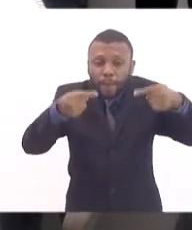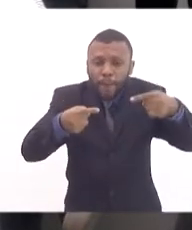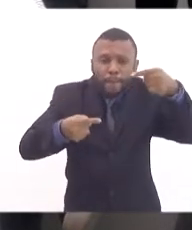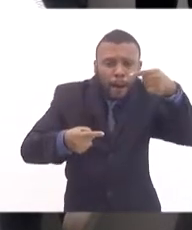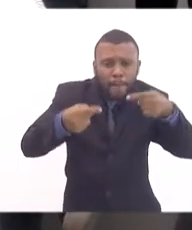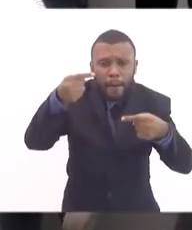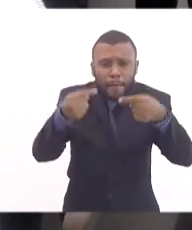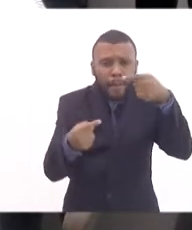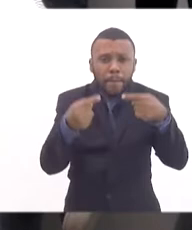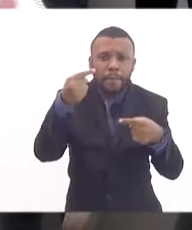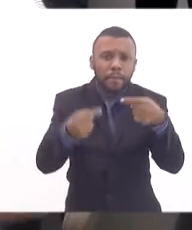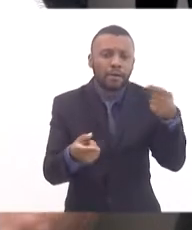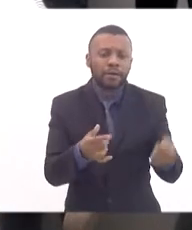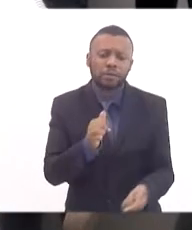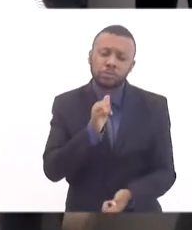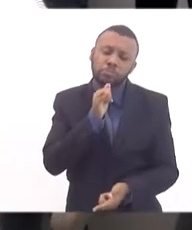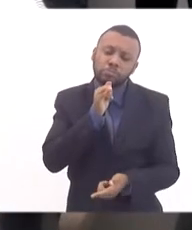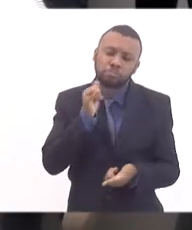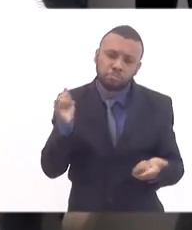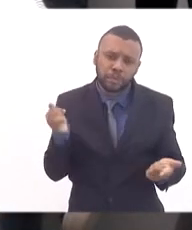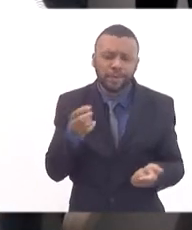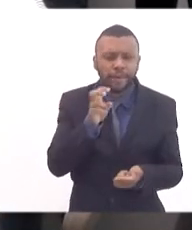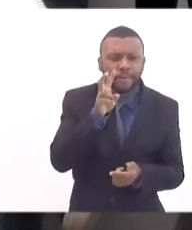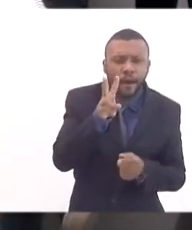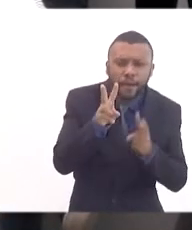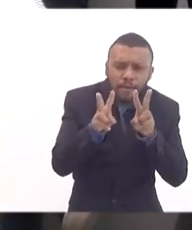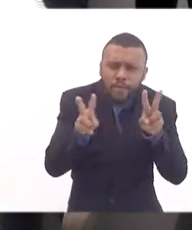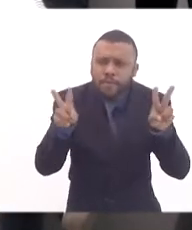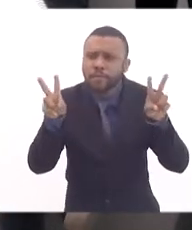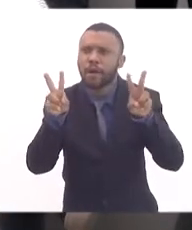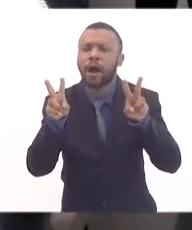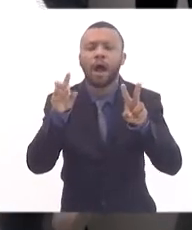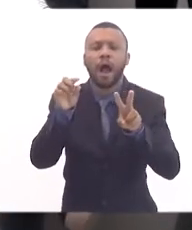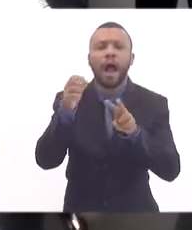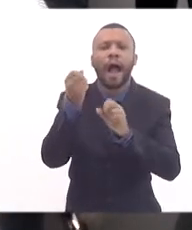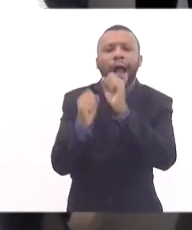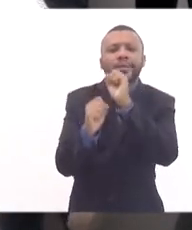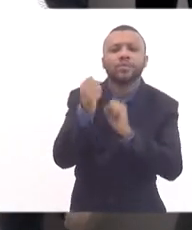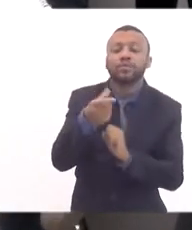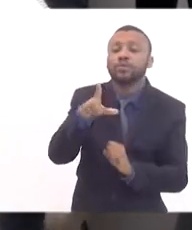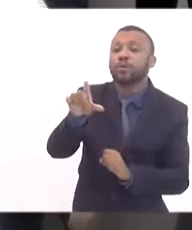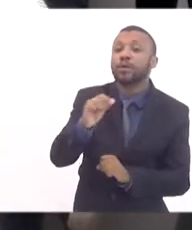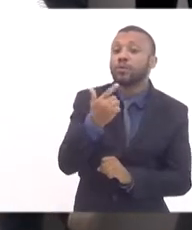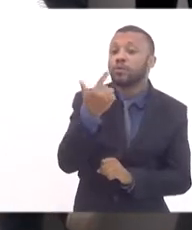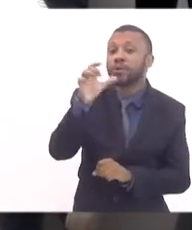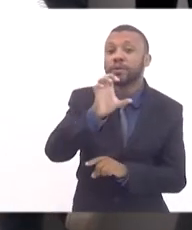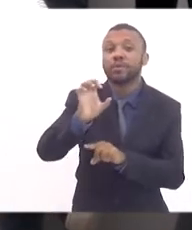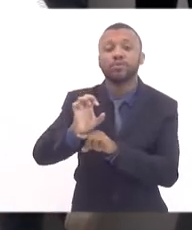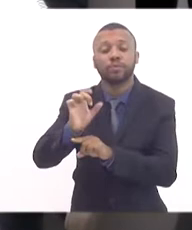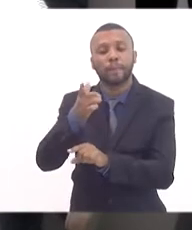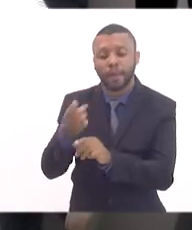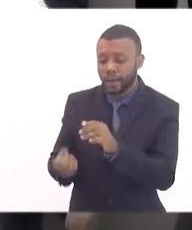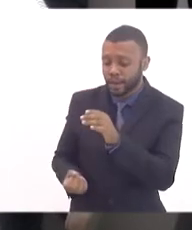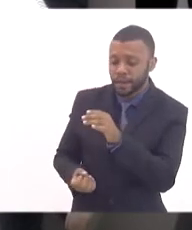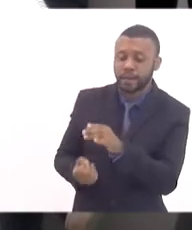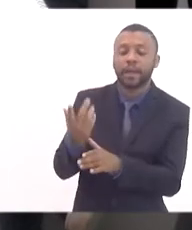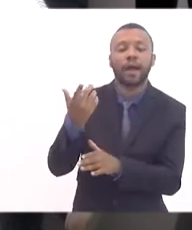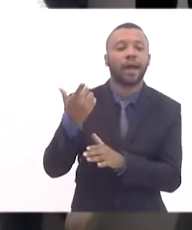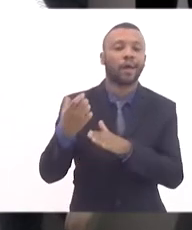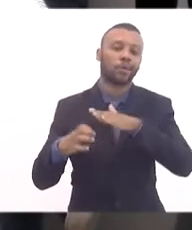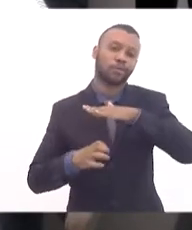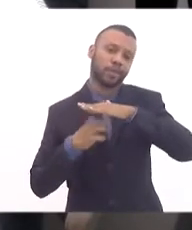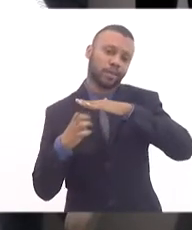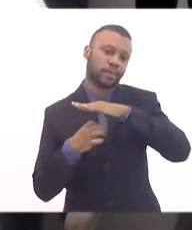infelizmente a gente vai ver as indústrias de escolhendo outros estados para instalar as suas empresas